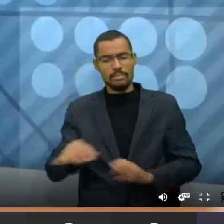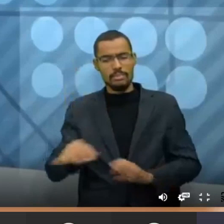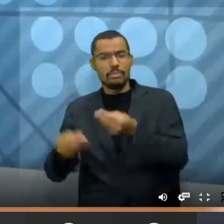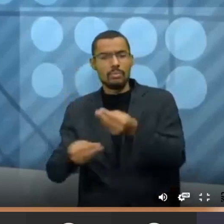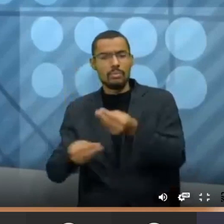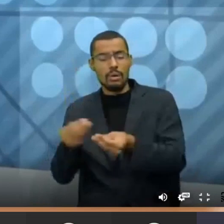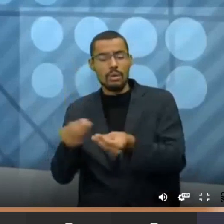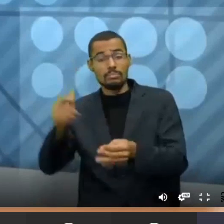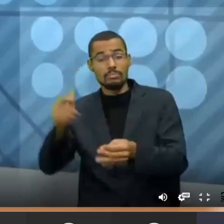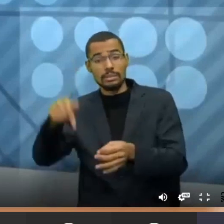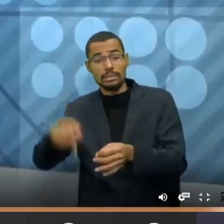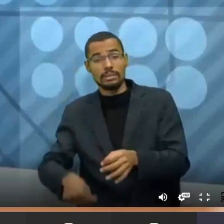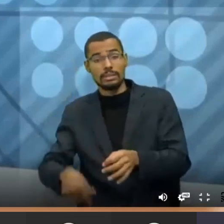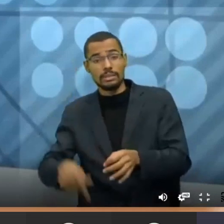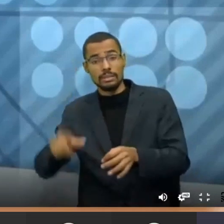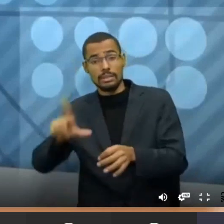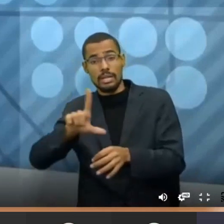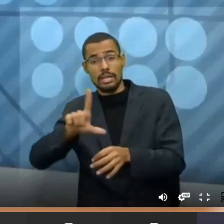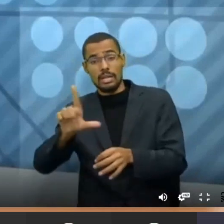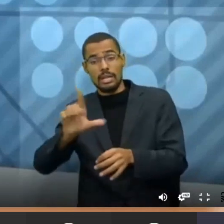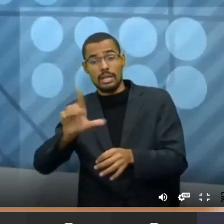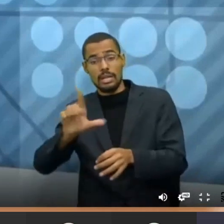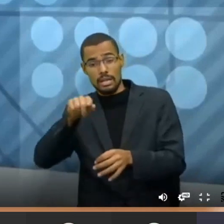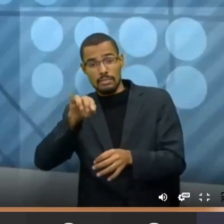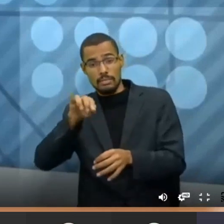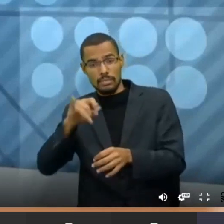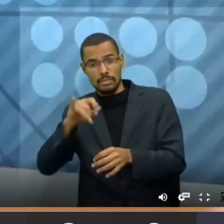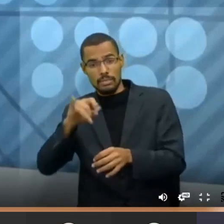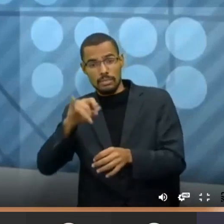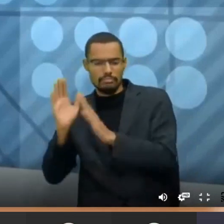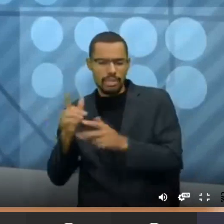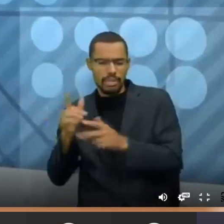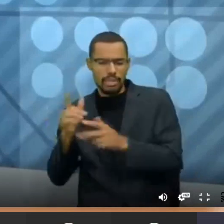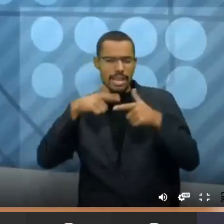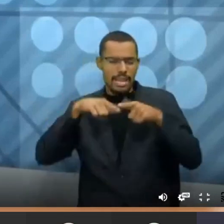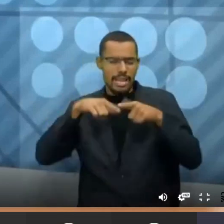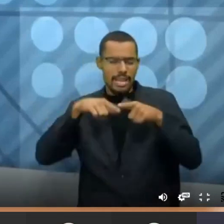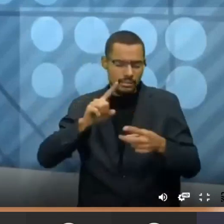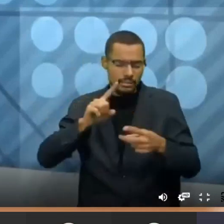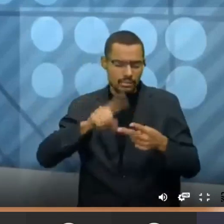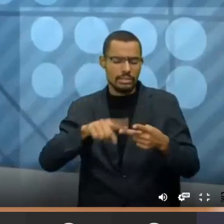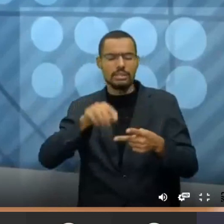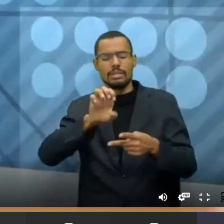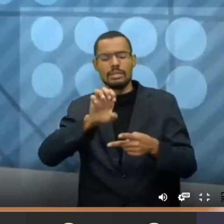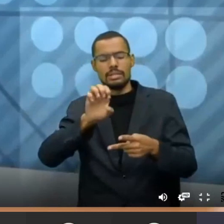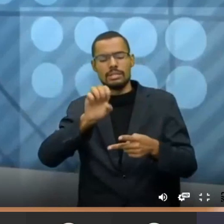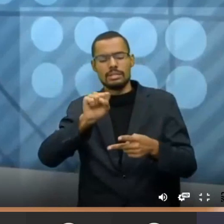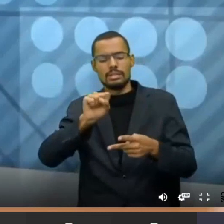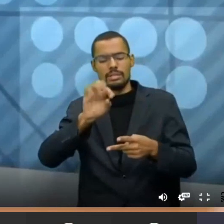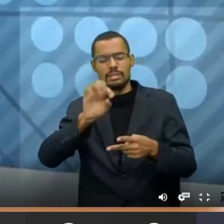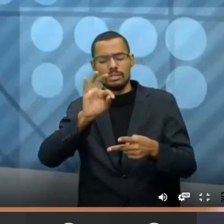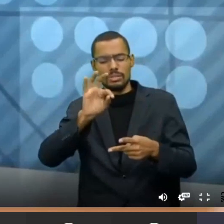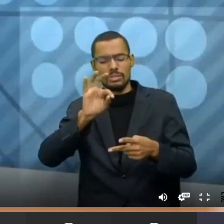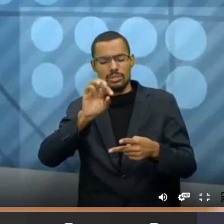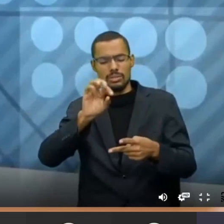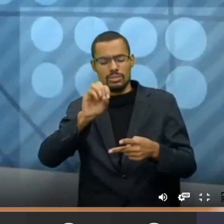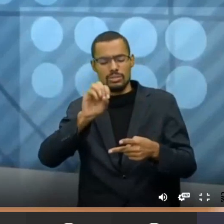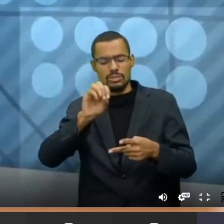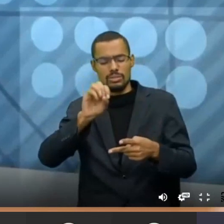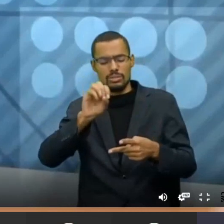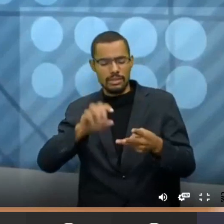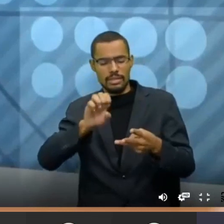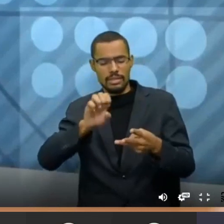dos tecidos, das lâminas que nós observamos de língua, esôfago e estômago, e vimos a parte